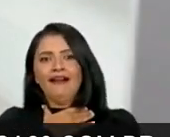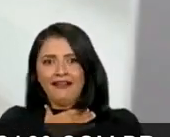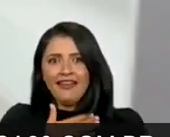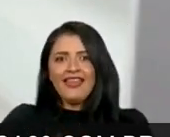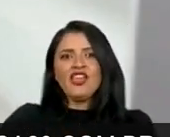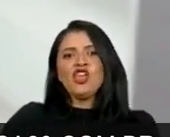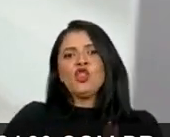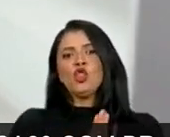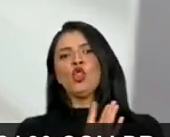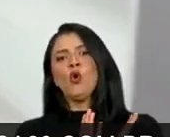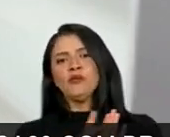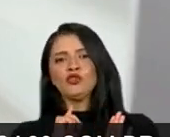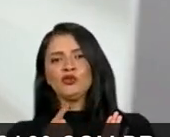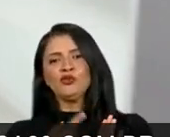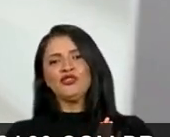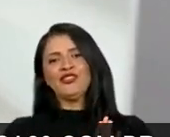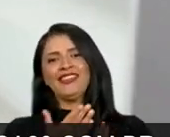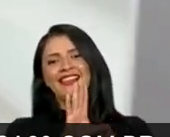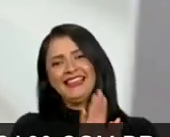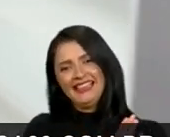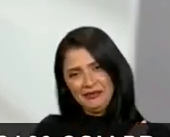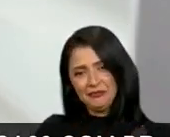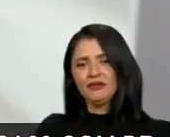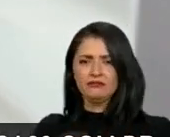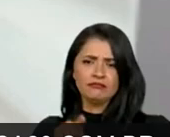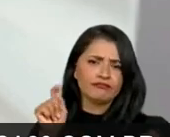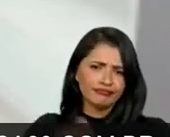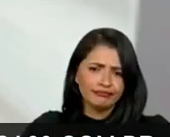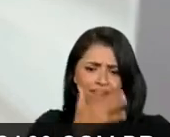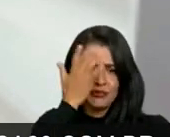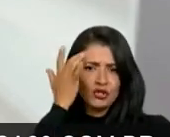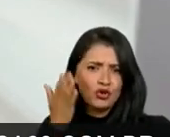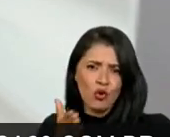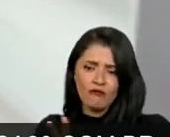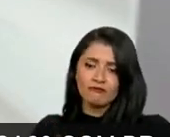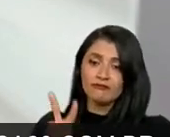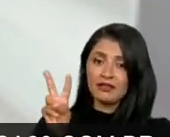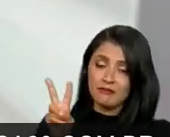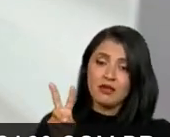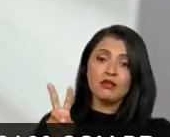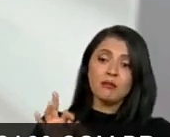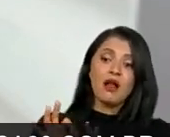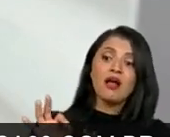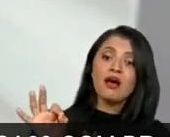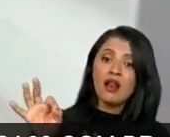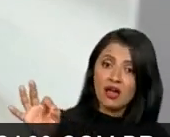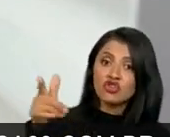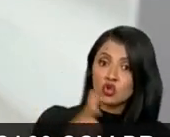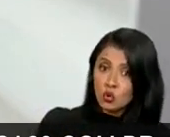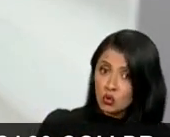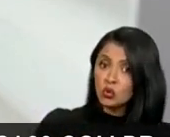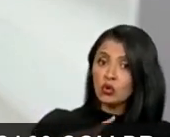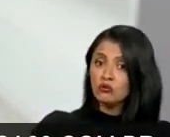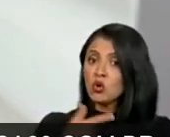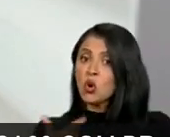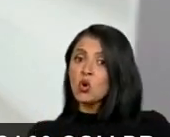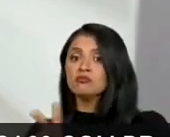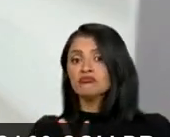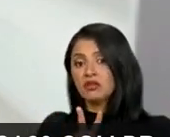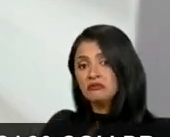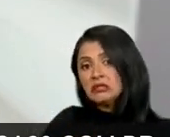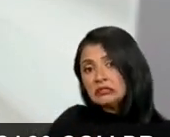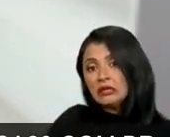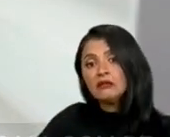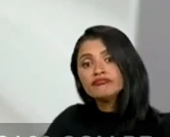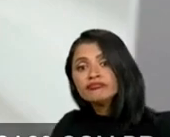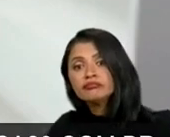nome, né? Que é fundamental para quem quer entrar em financiamentos de mais longo prazo, entrar em outros empréstimos,